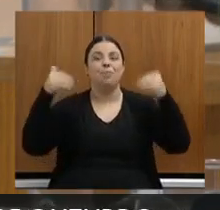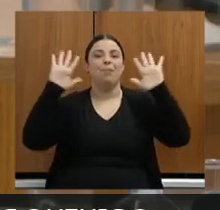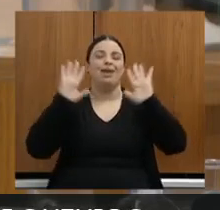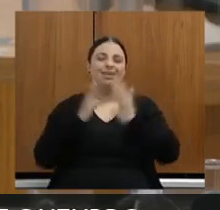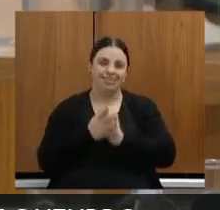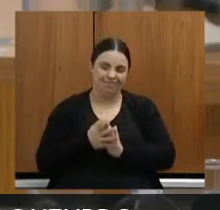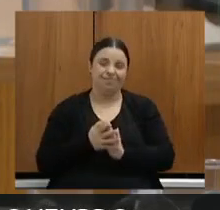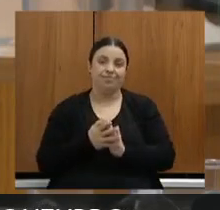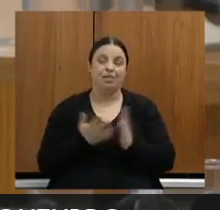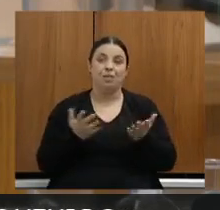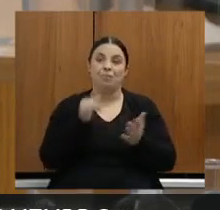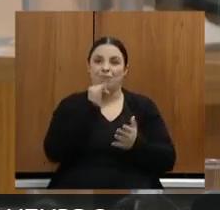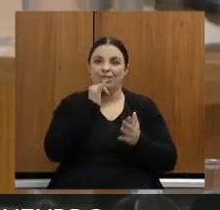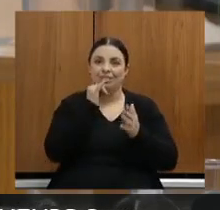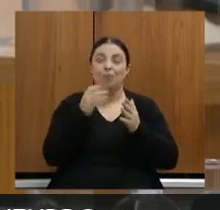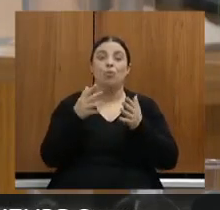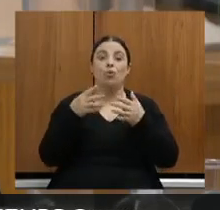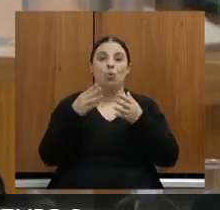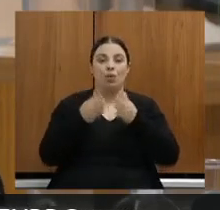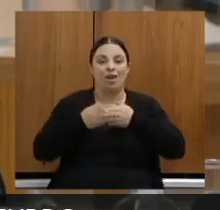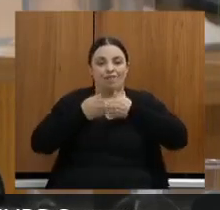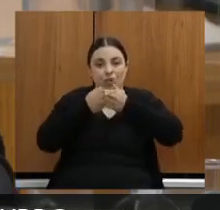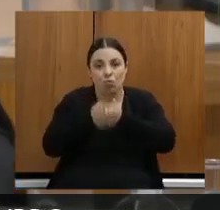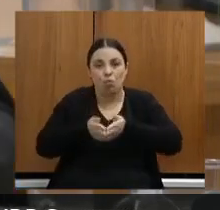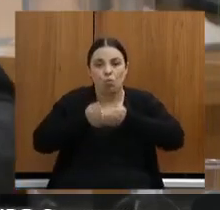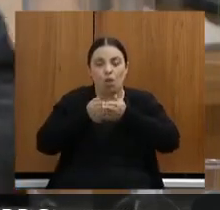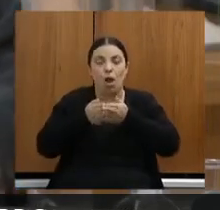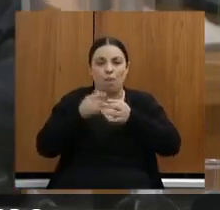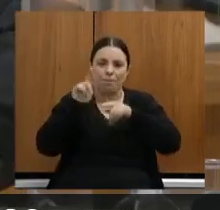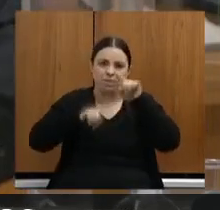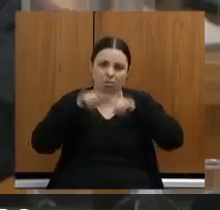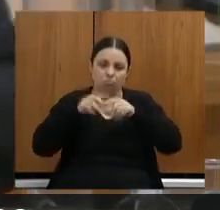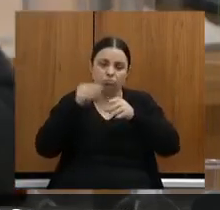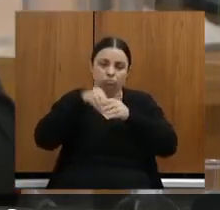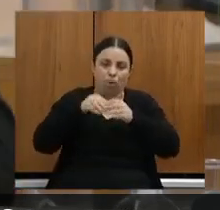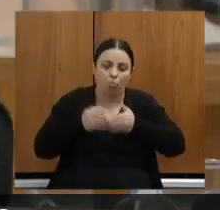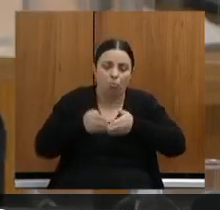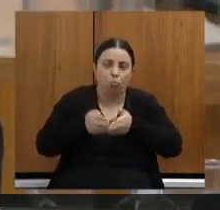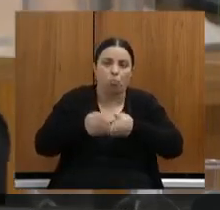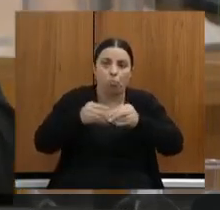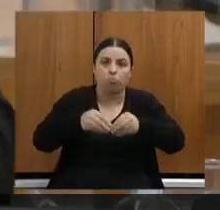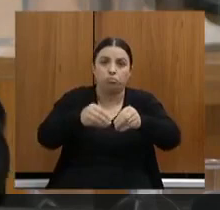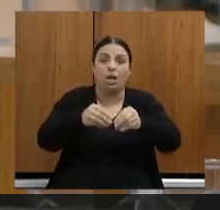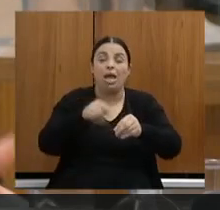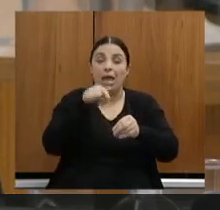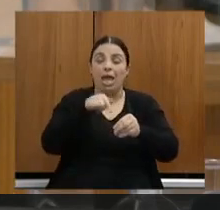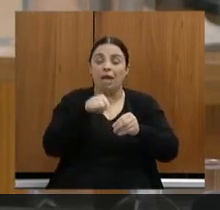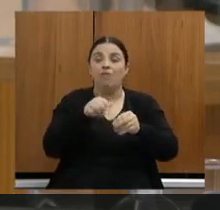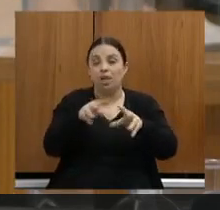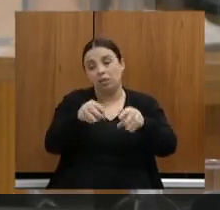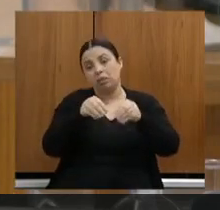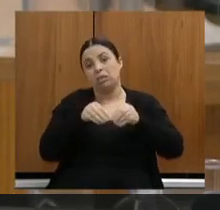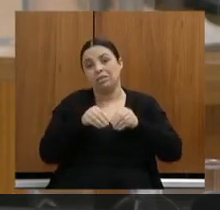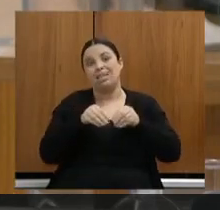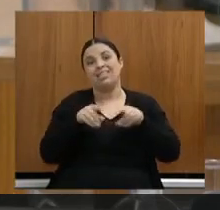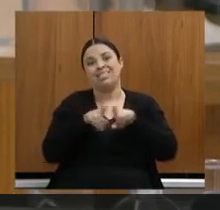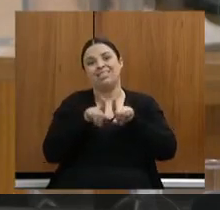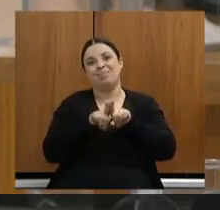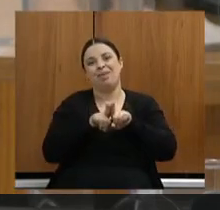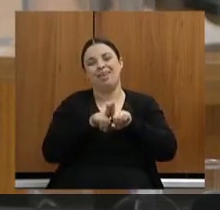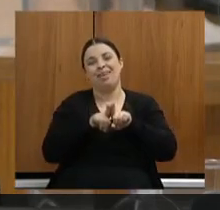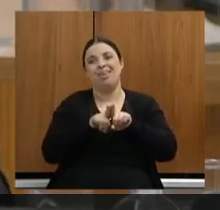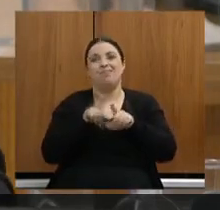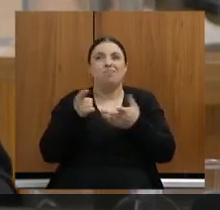navio tá vindo carregar os produtos ele vai ter que a nossa agropecuária ele vai ter que trazer alguma coisa né